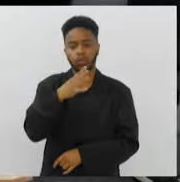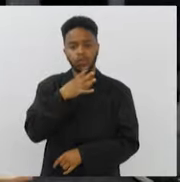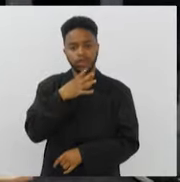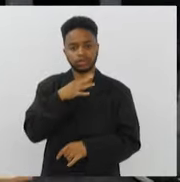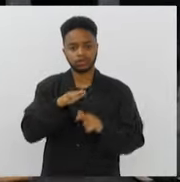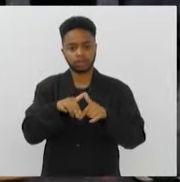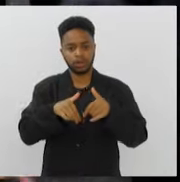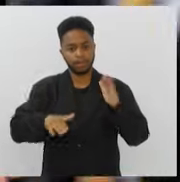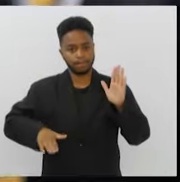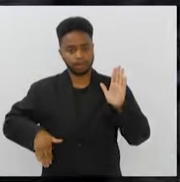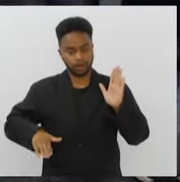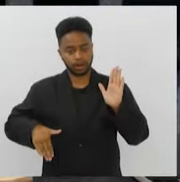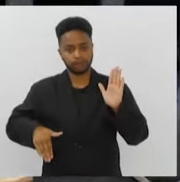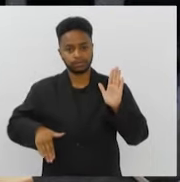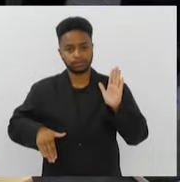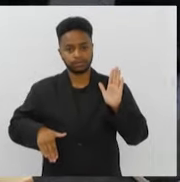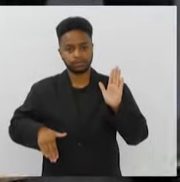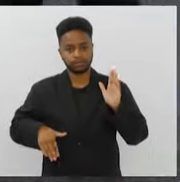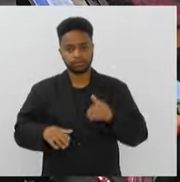praia.